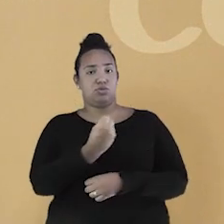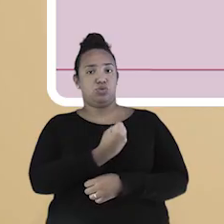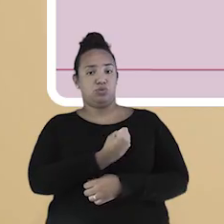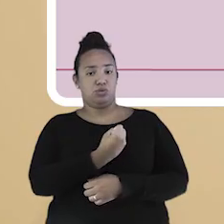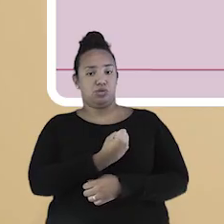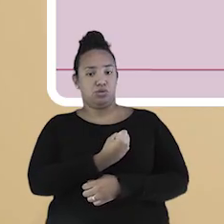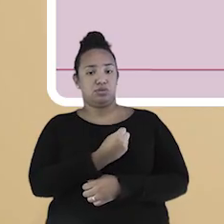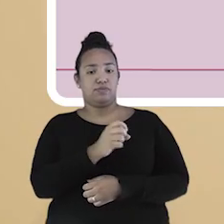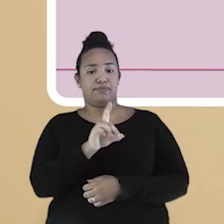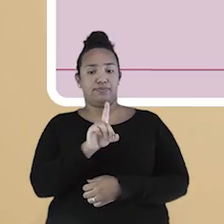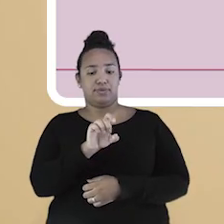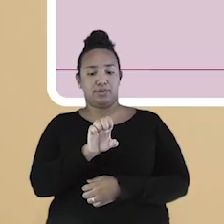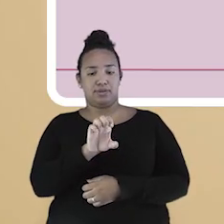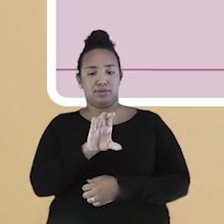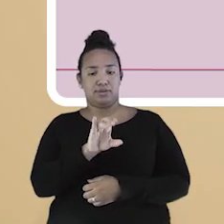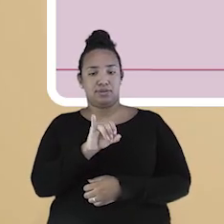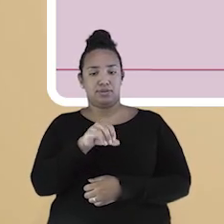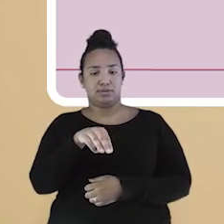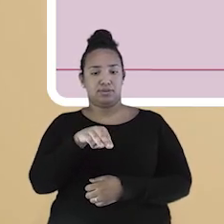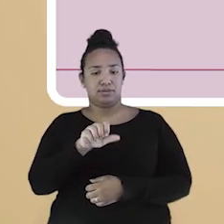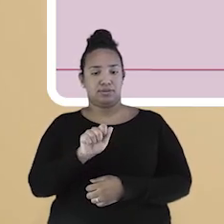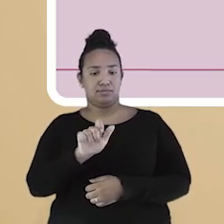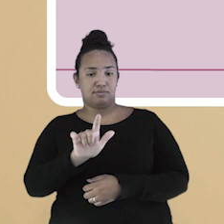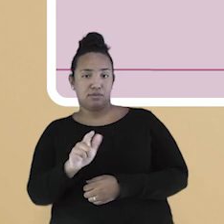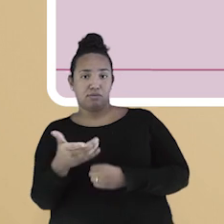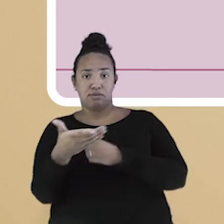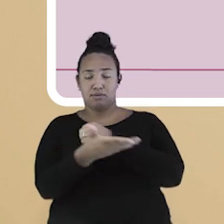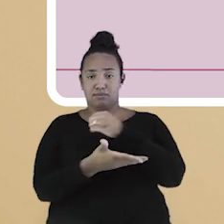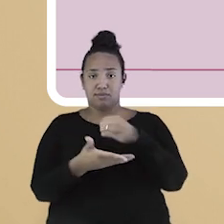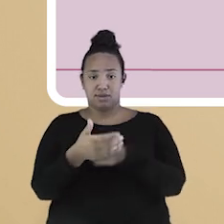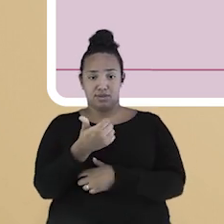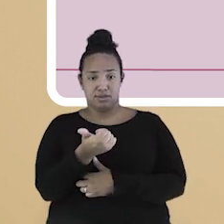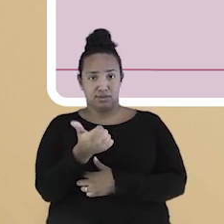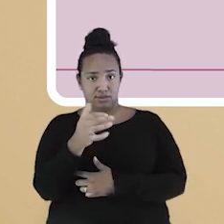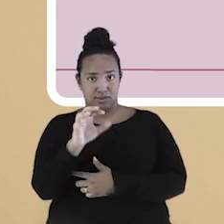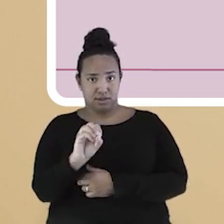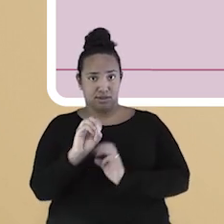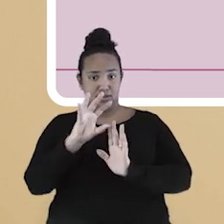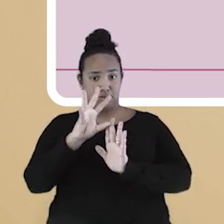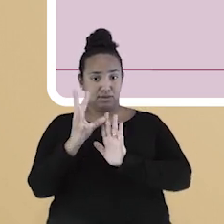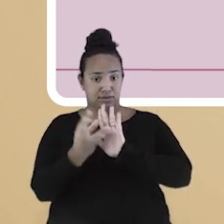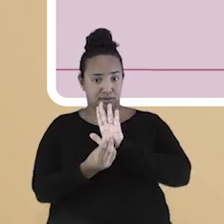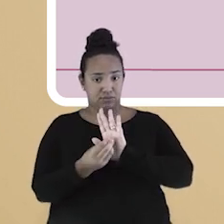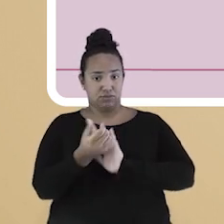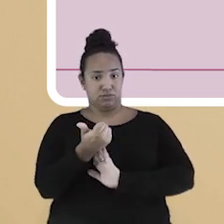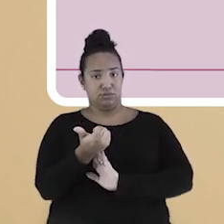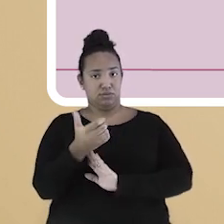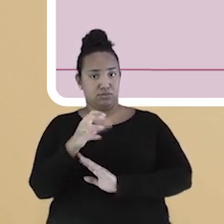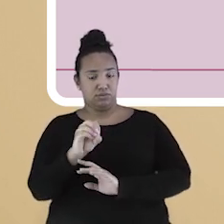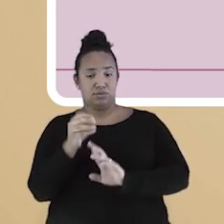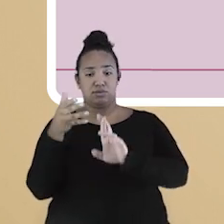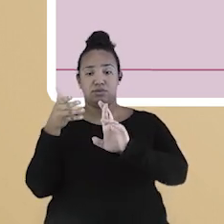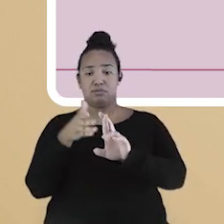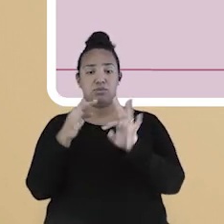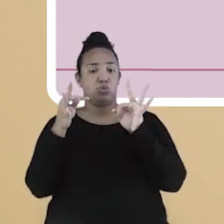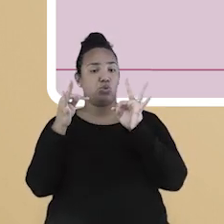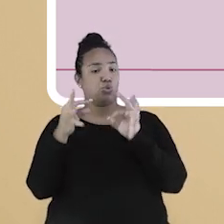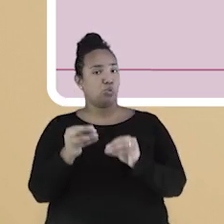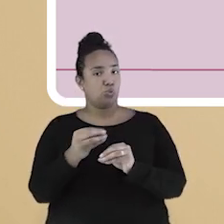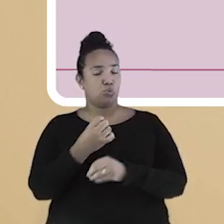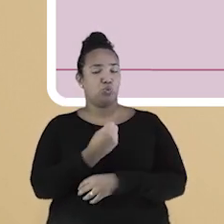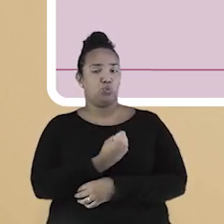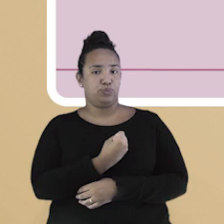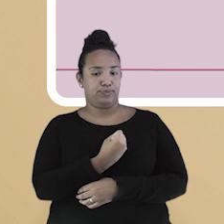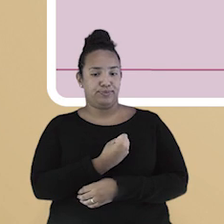ou seja, utiliza 10 algarismos ou símbolos diferentes para representar todo e qualquer número.